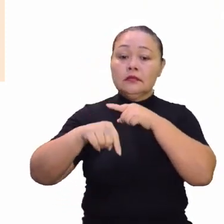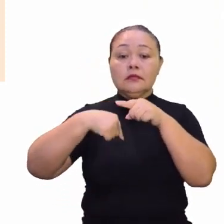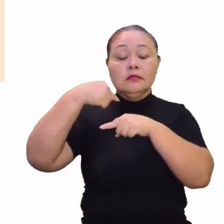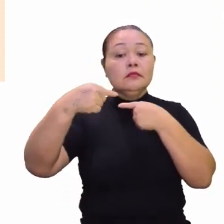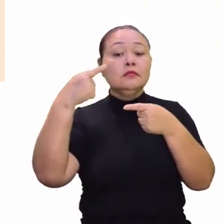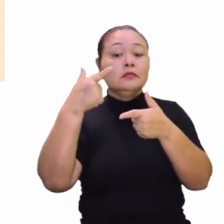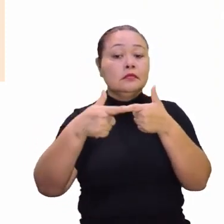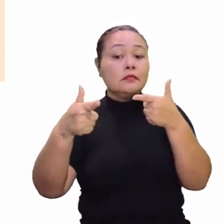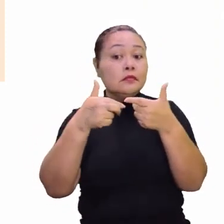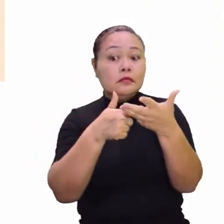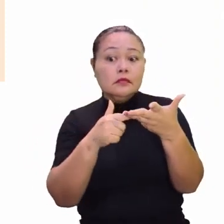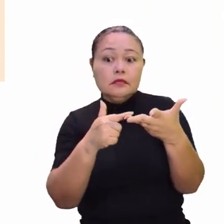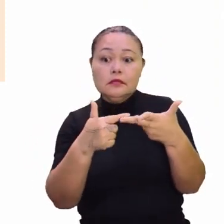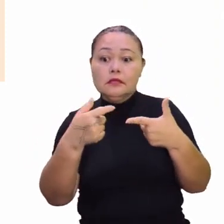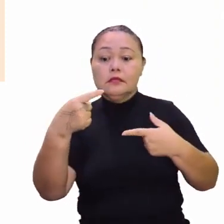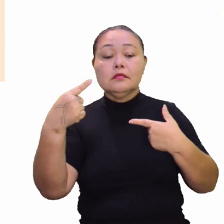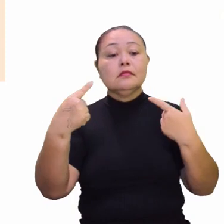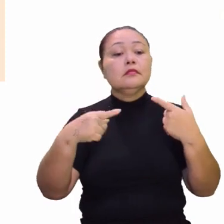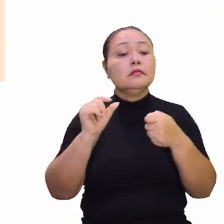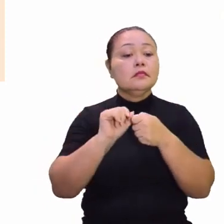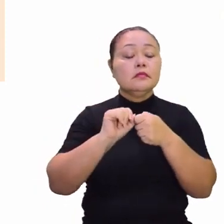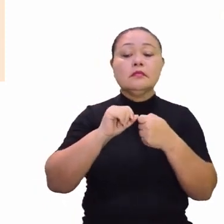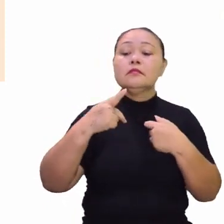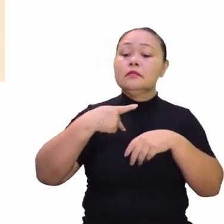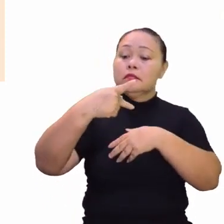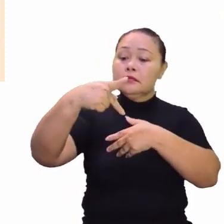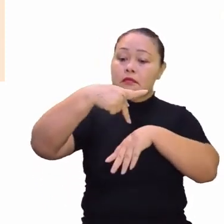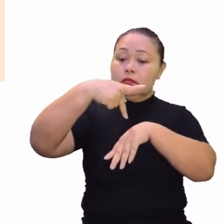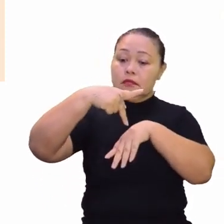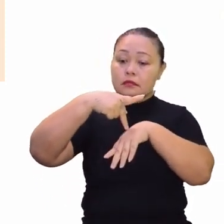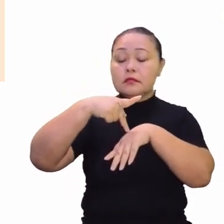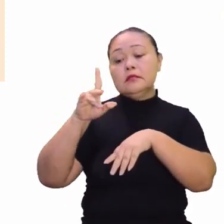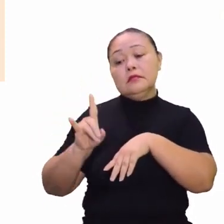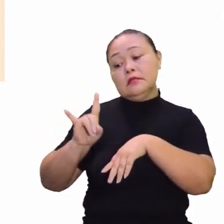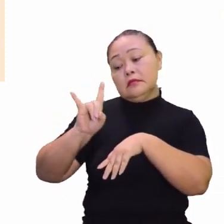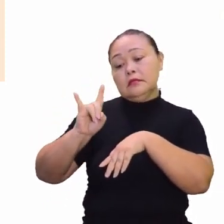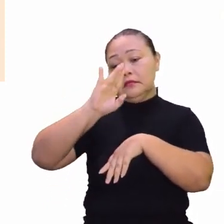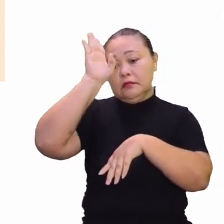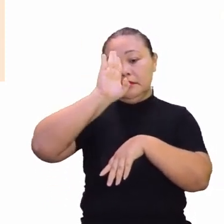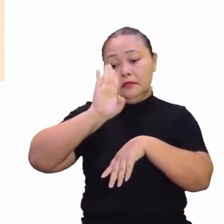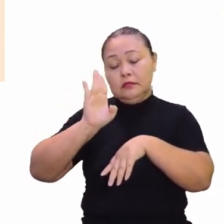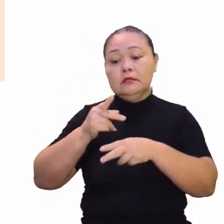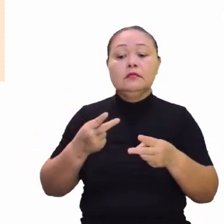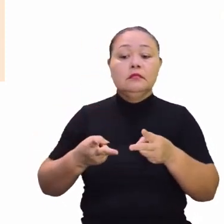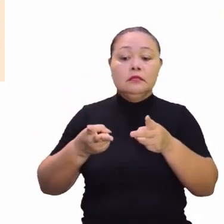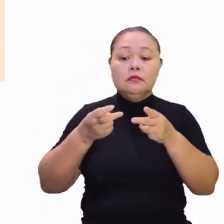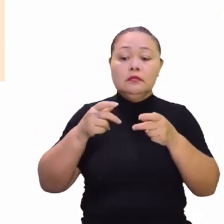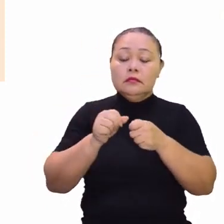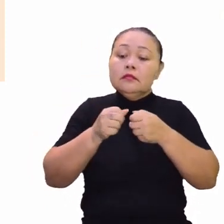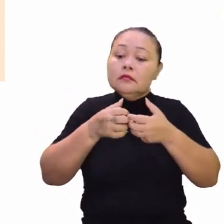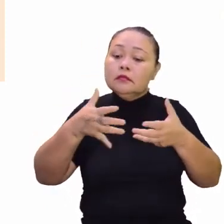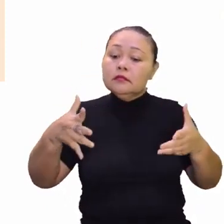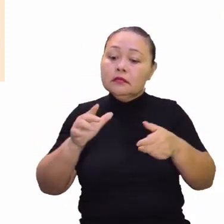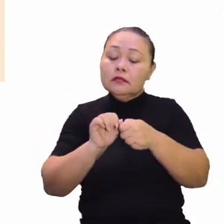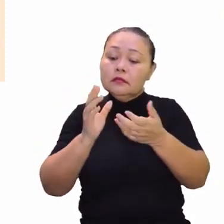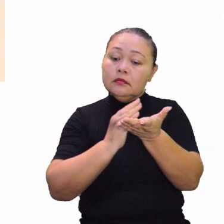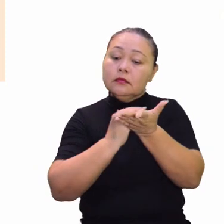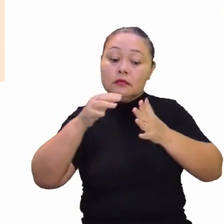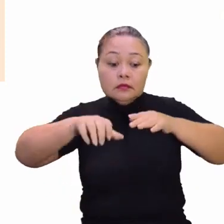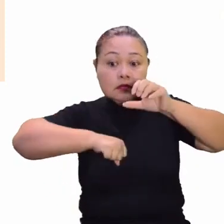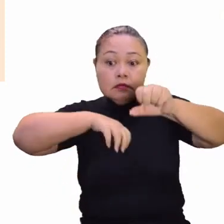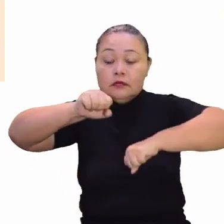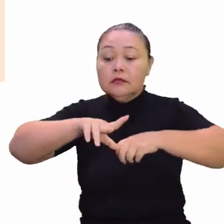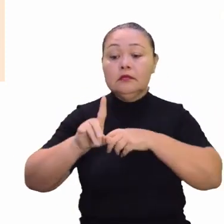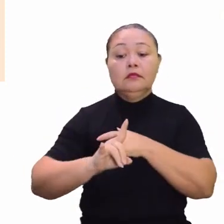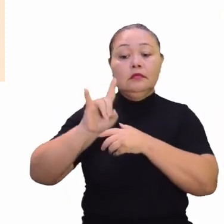inúmeros conflitos internacionais entre o Brasil e Bolívia. Está falando sobre a expansão, né, da extração da borracha, que é começar a invadir o